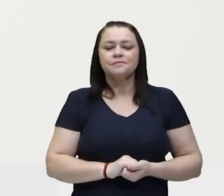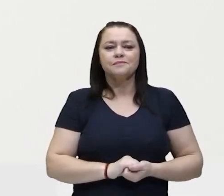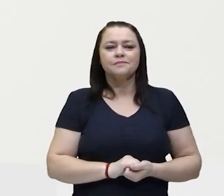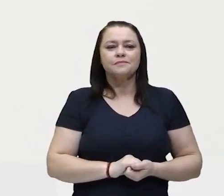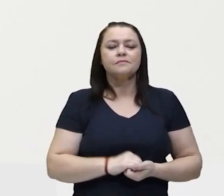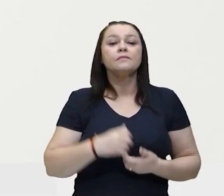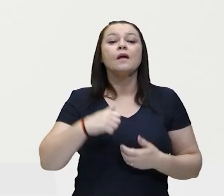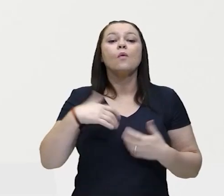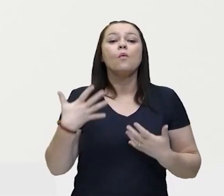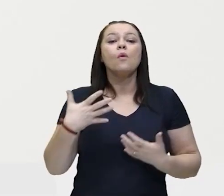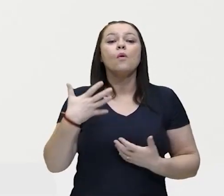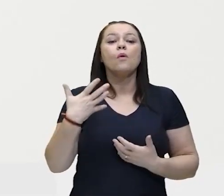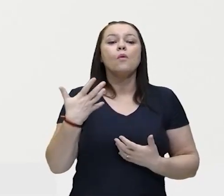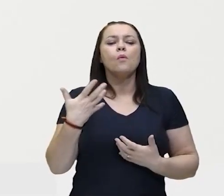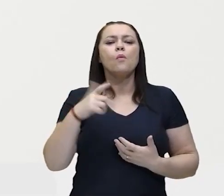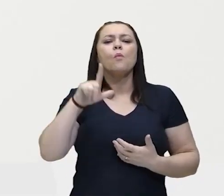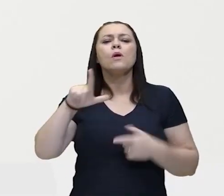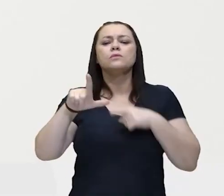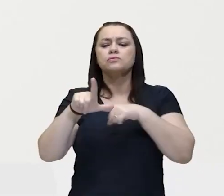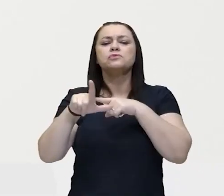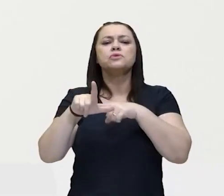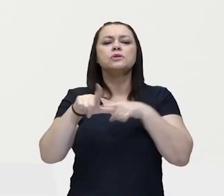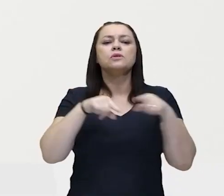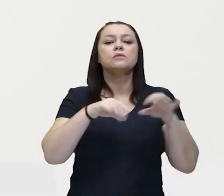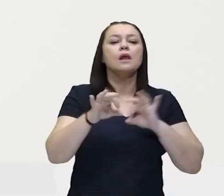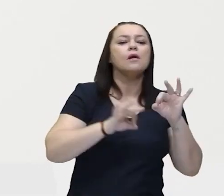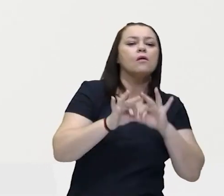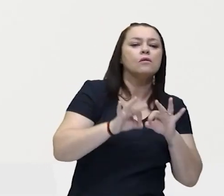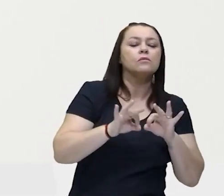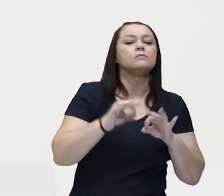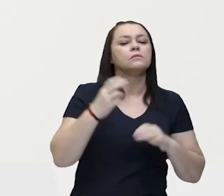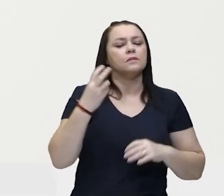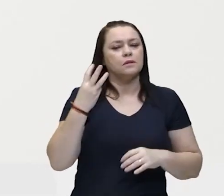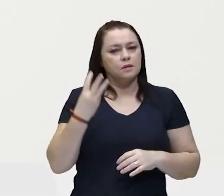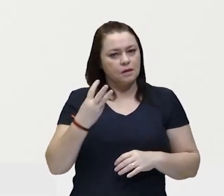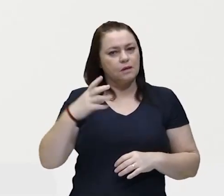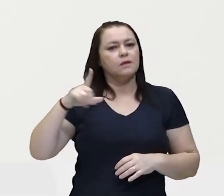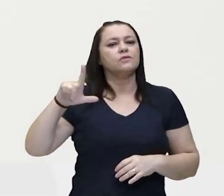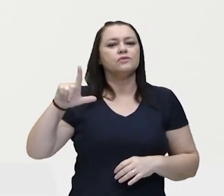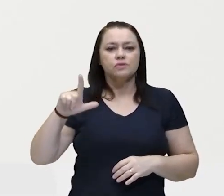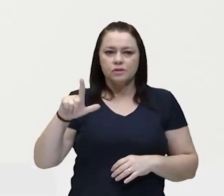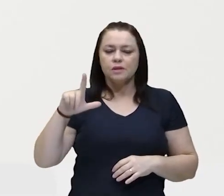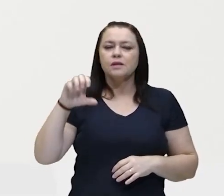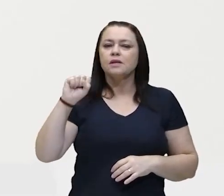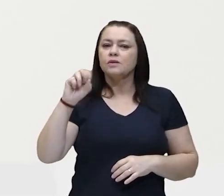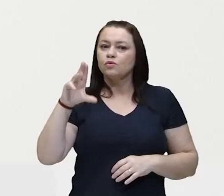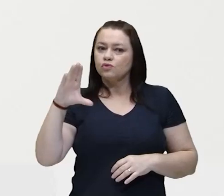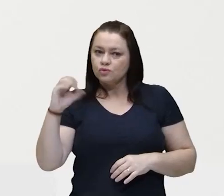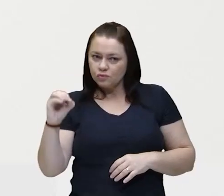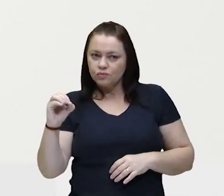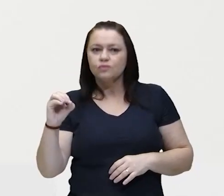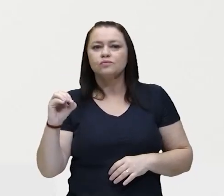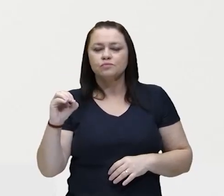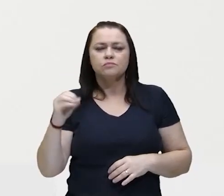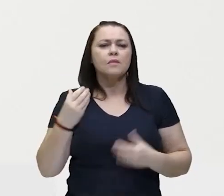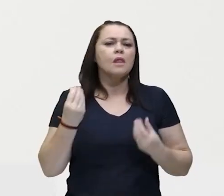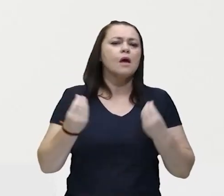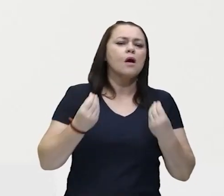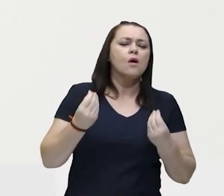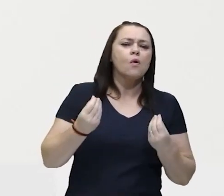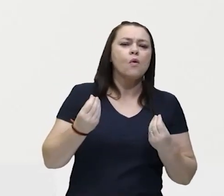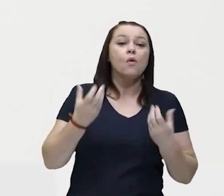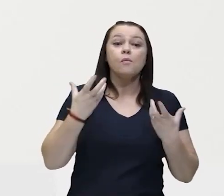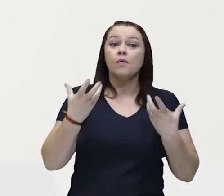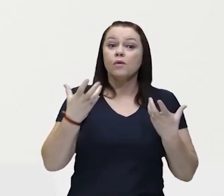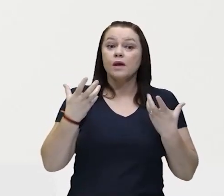quantos litros a Joelma preparou de suco? 3. Ela preparou 3 litros de suco. Como eu quero saber em